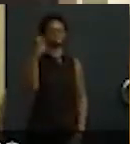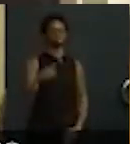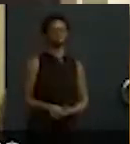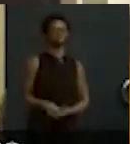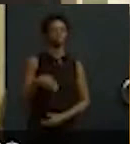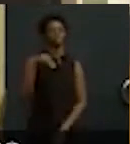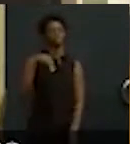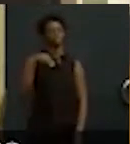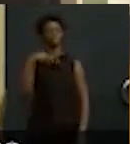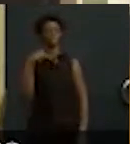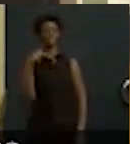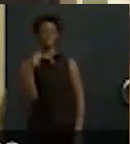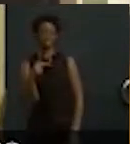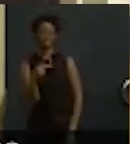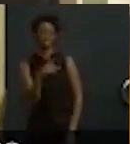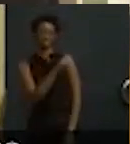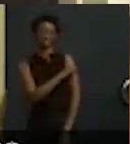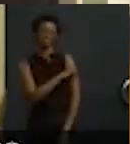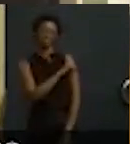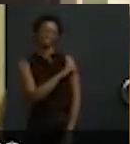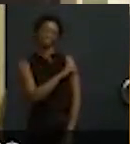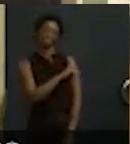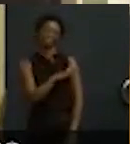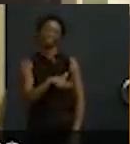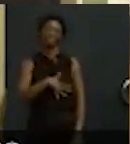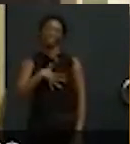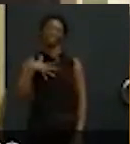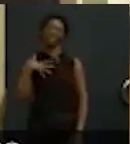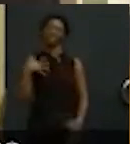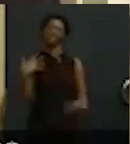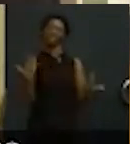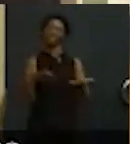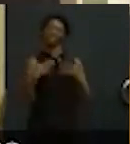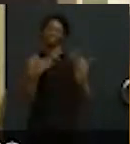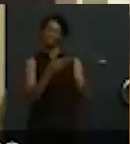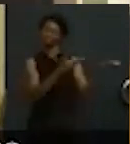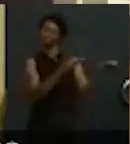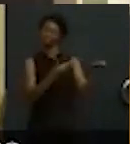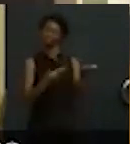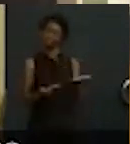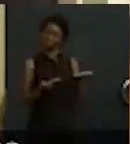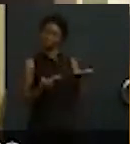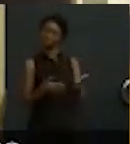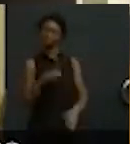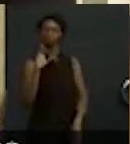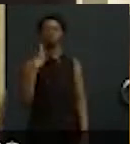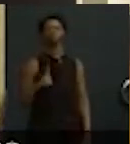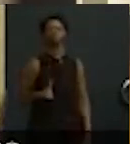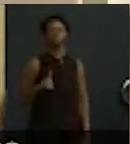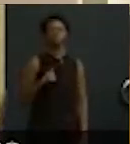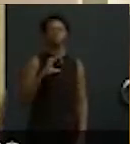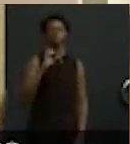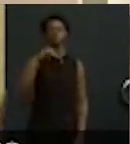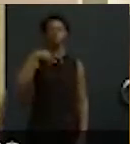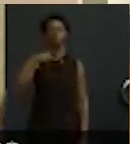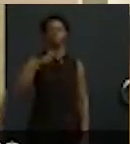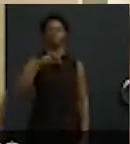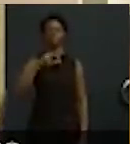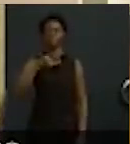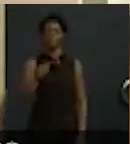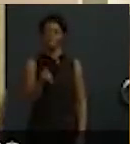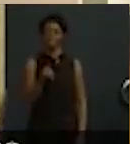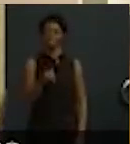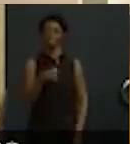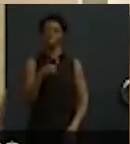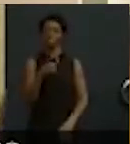do Rio de Janeiro tem a honra de convidar o diretor médico executivo da Camperj, Dr. Gustavo Ramos